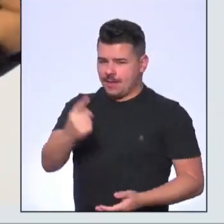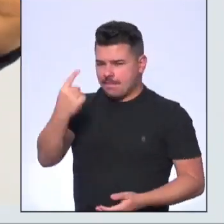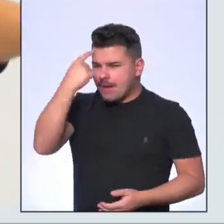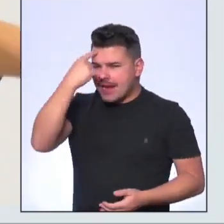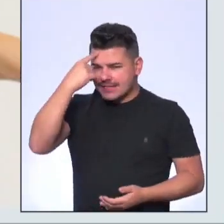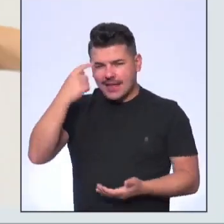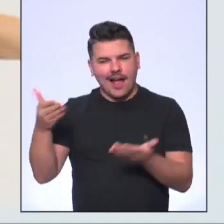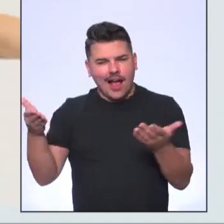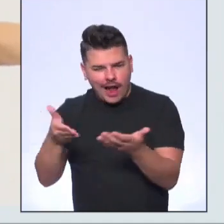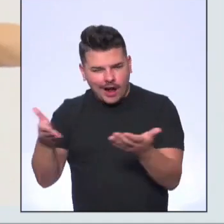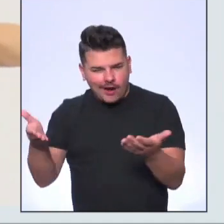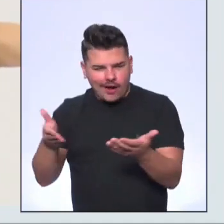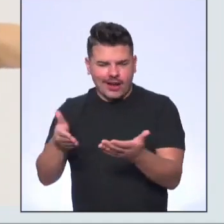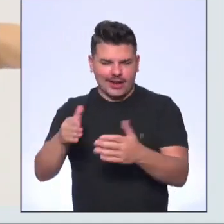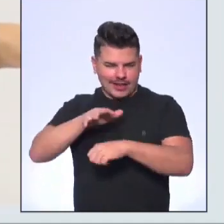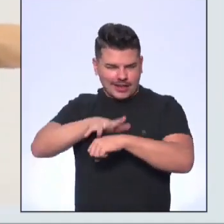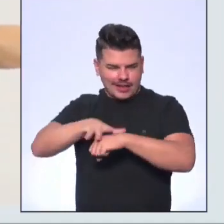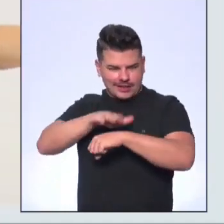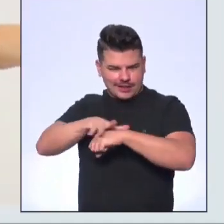vivendo essa